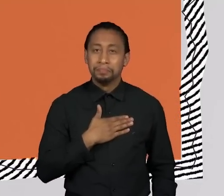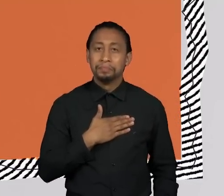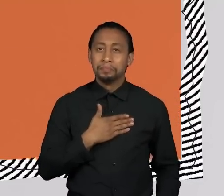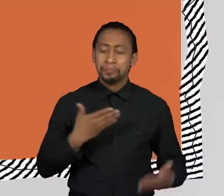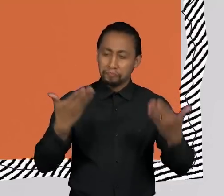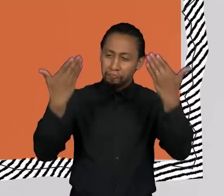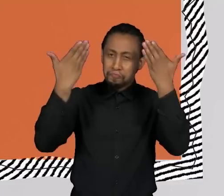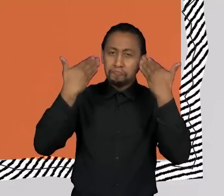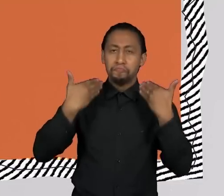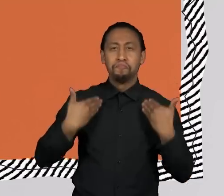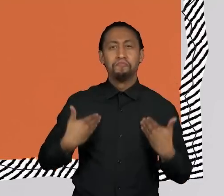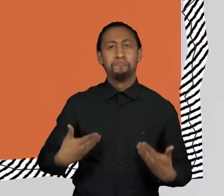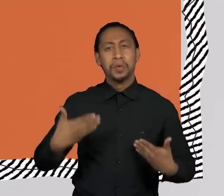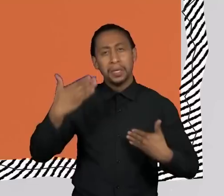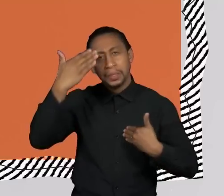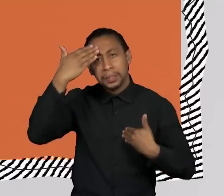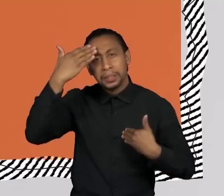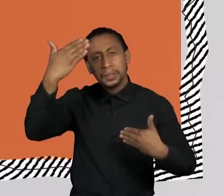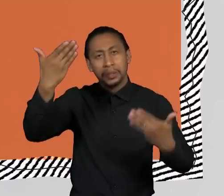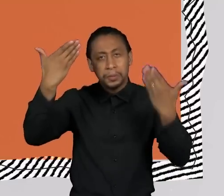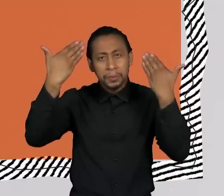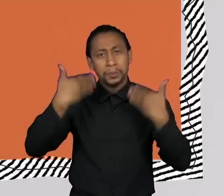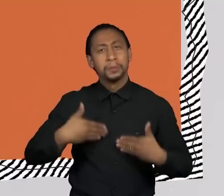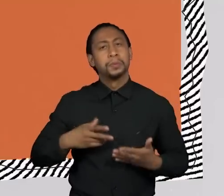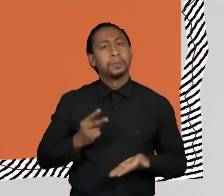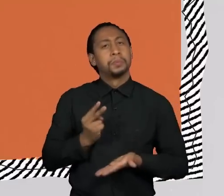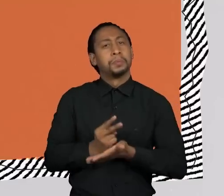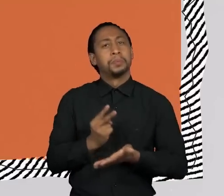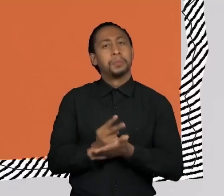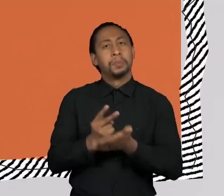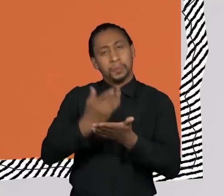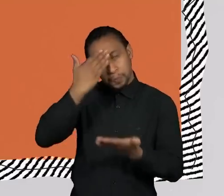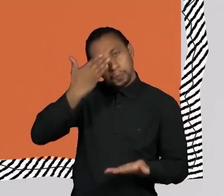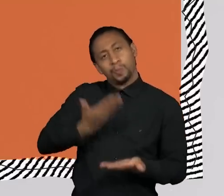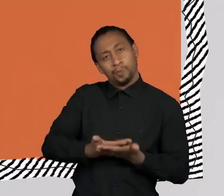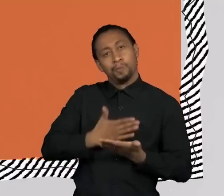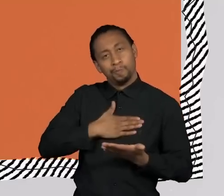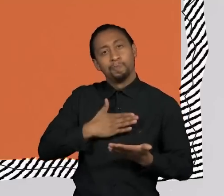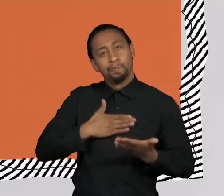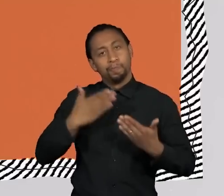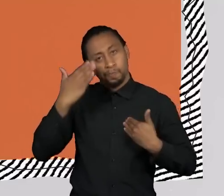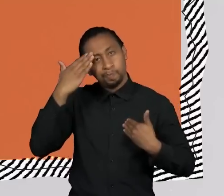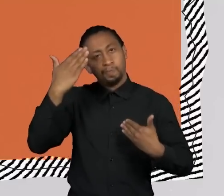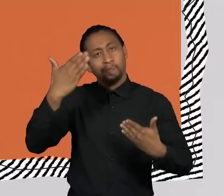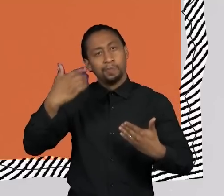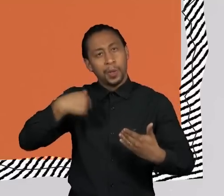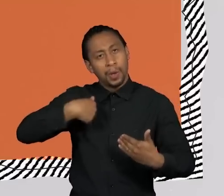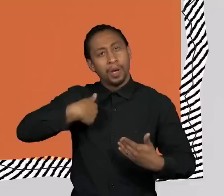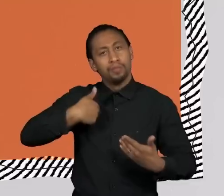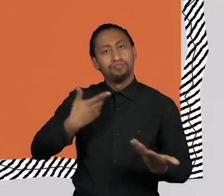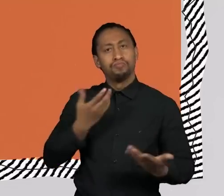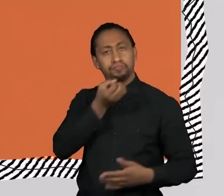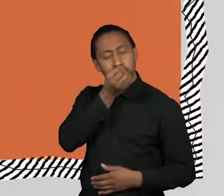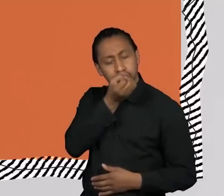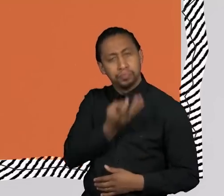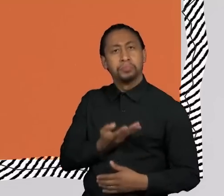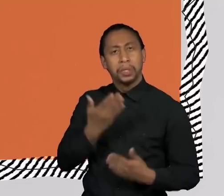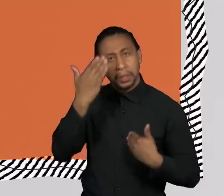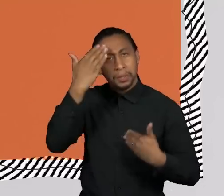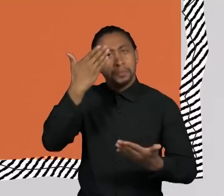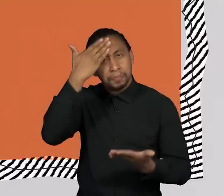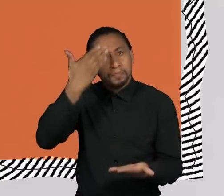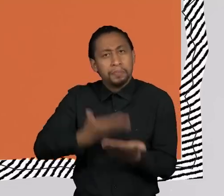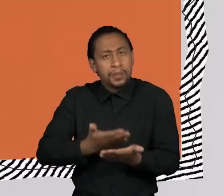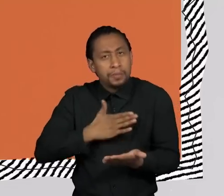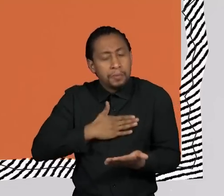I wanna thank me for believing in me. Trying to do more right than wrong. I wanna thank me for just being me at all times. Snoop